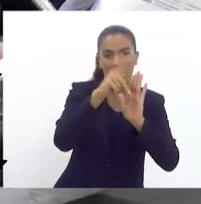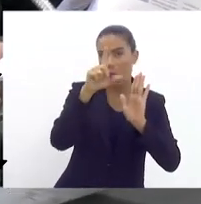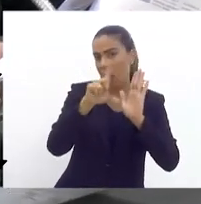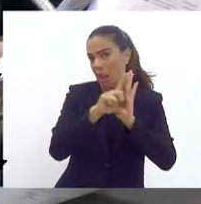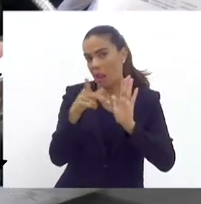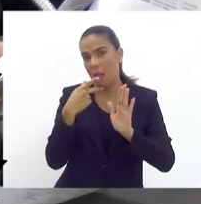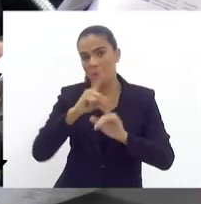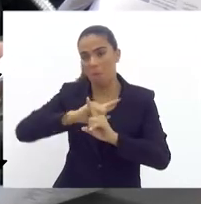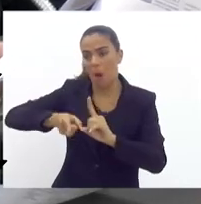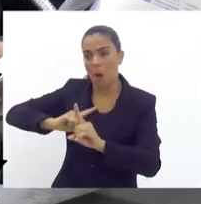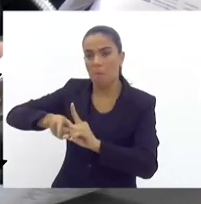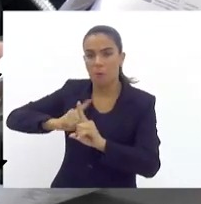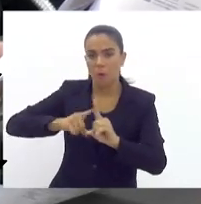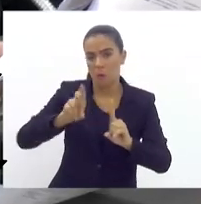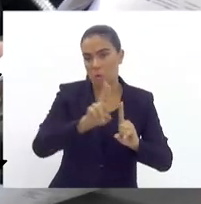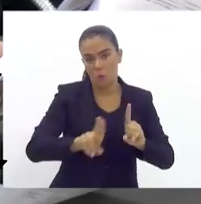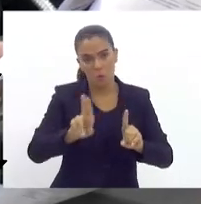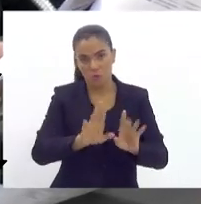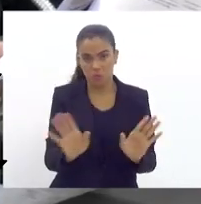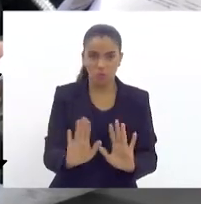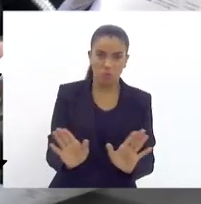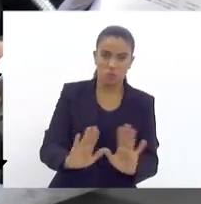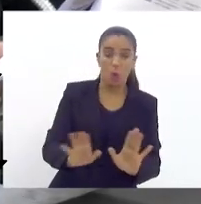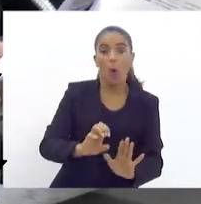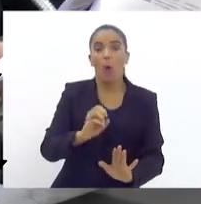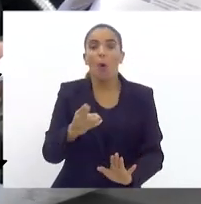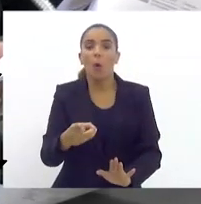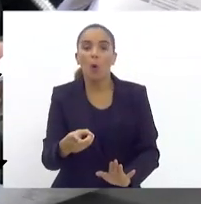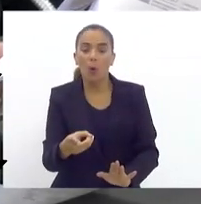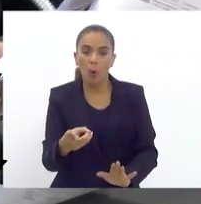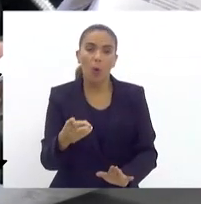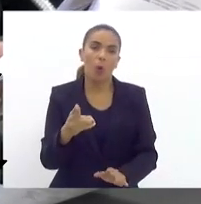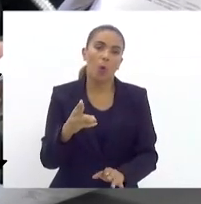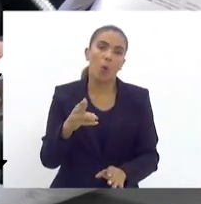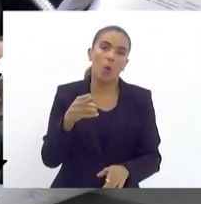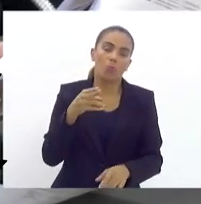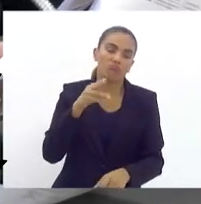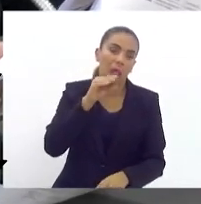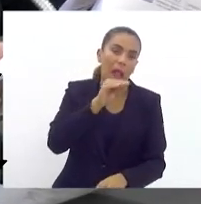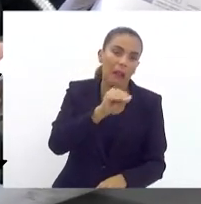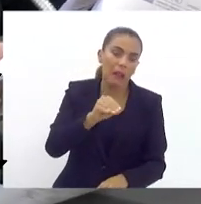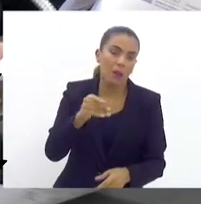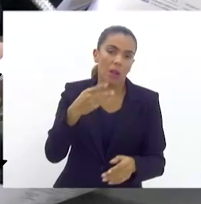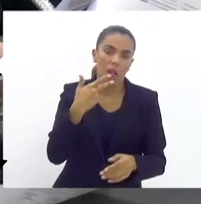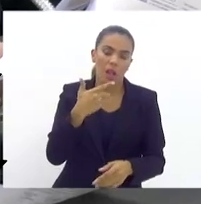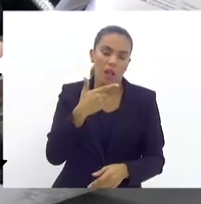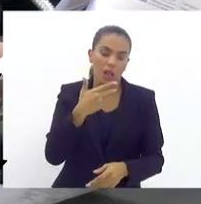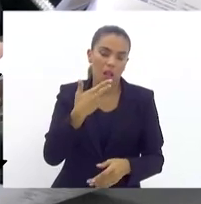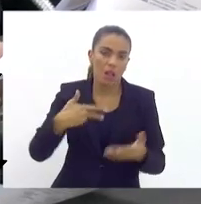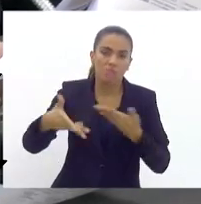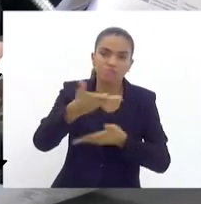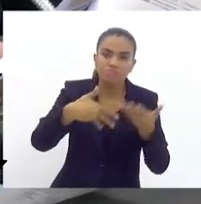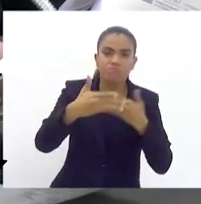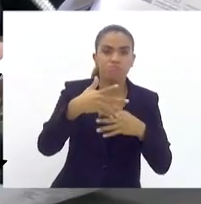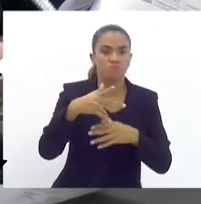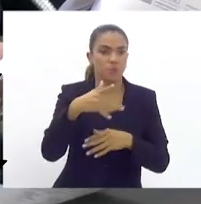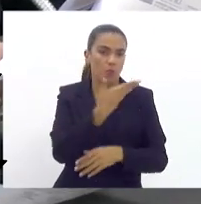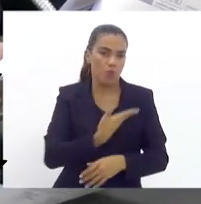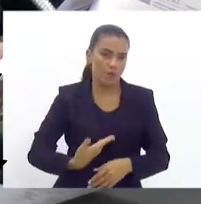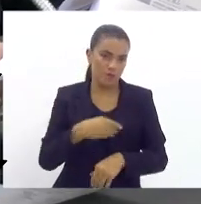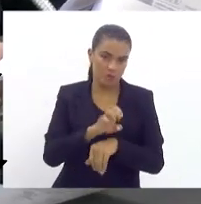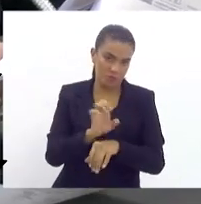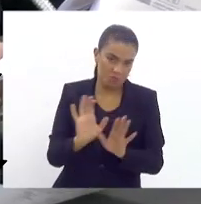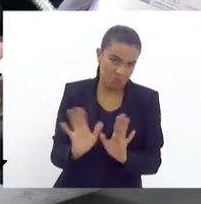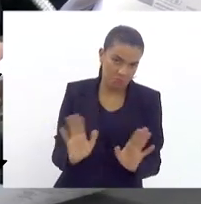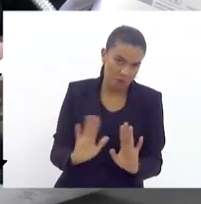no âmbito do Rio de Janeiro a utilização ou na linguagem do governo do Estado, mas especificamente ao concurso público que visa